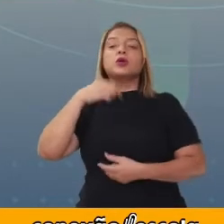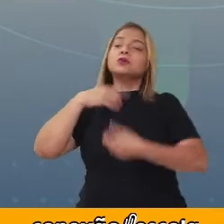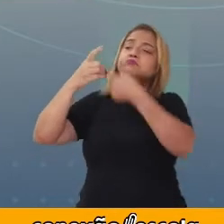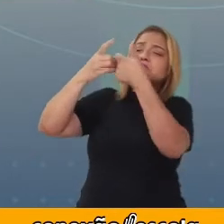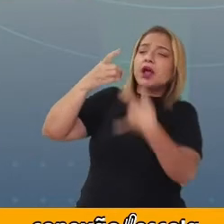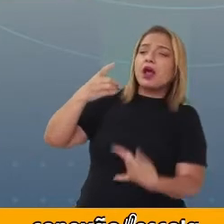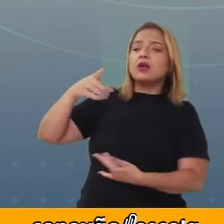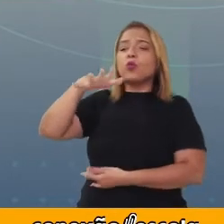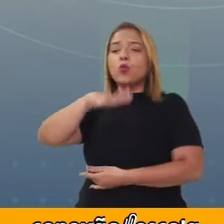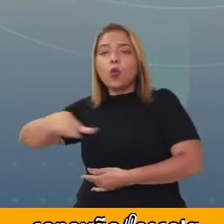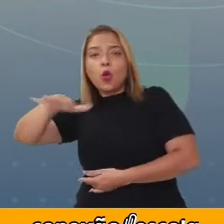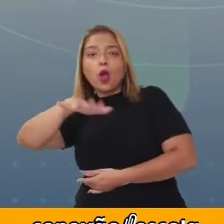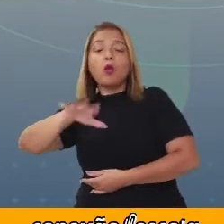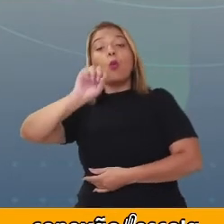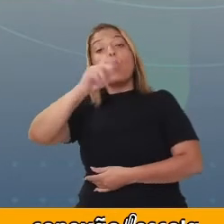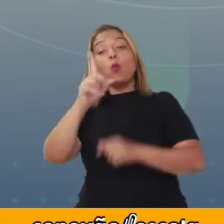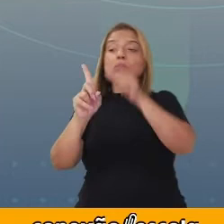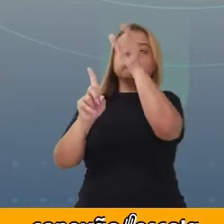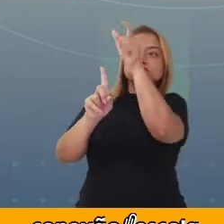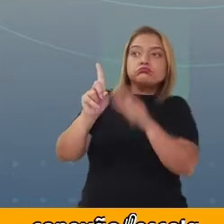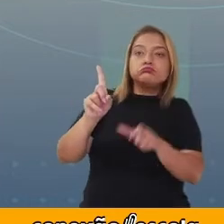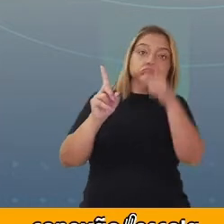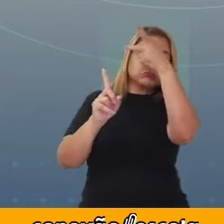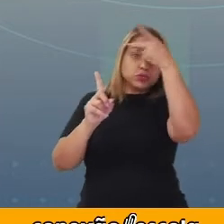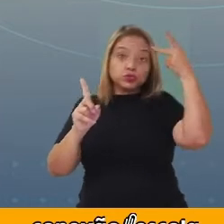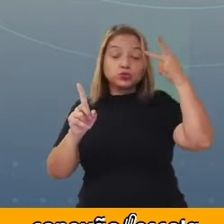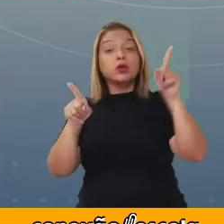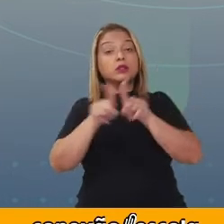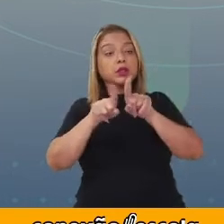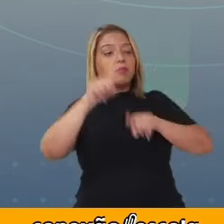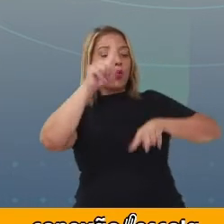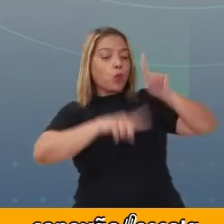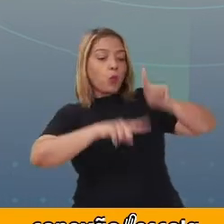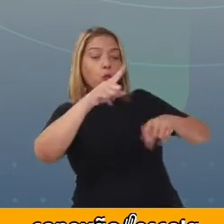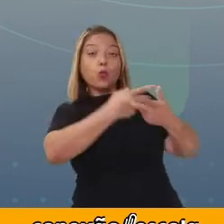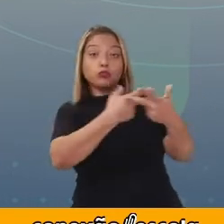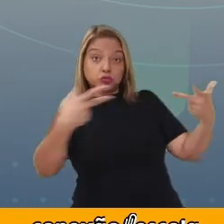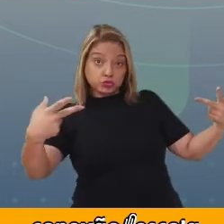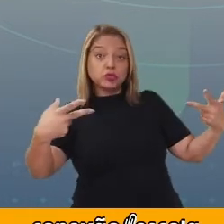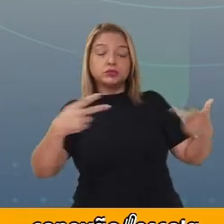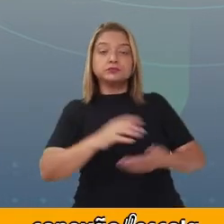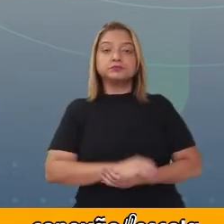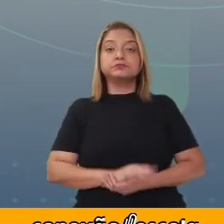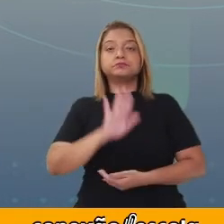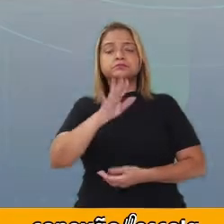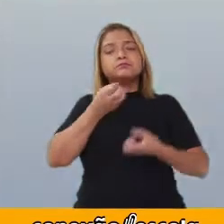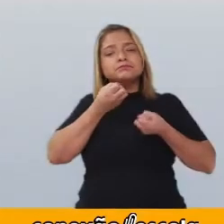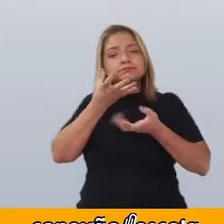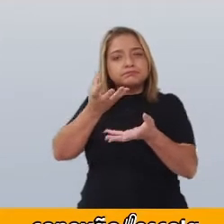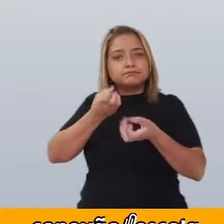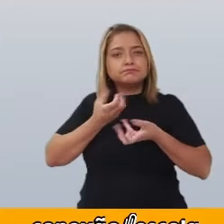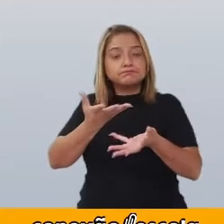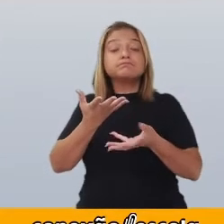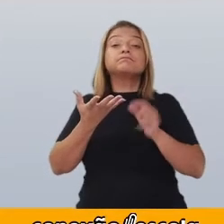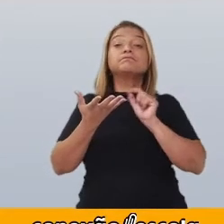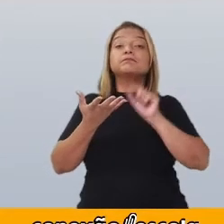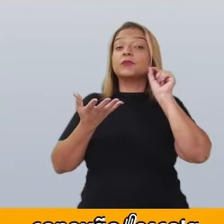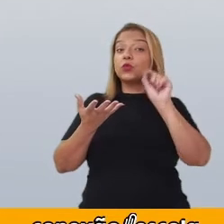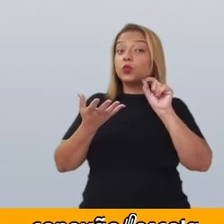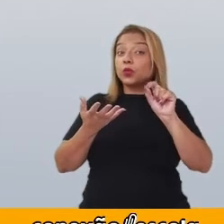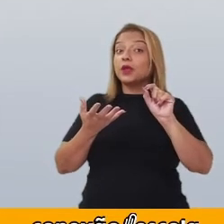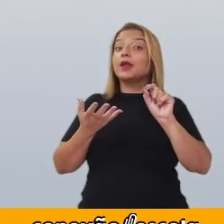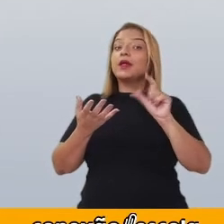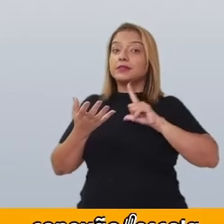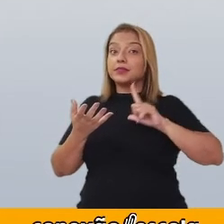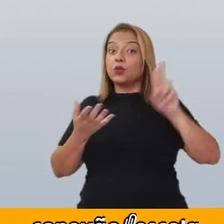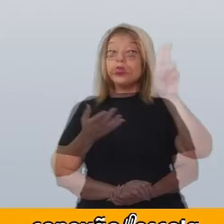local, personagens e objetos. O relato utiliza, olha